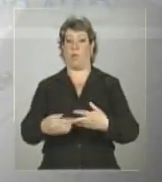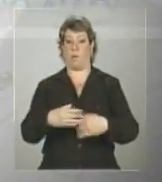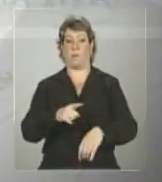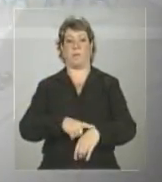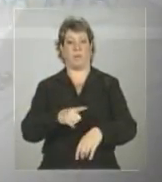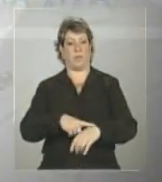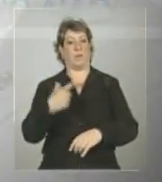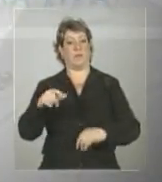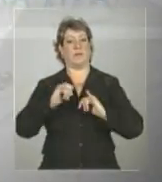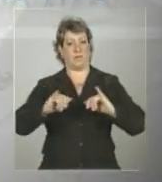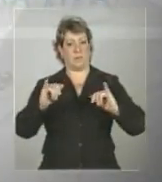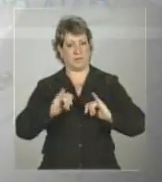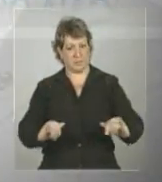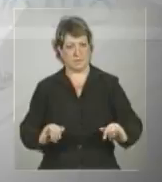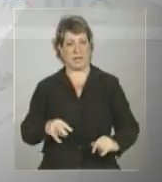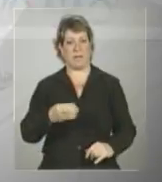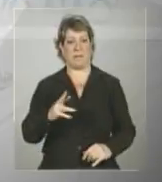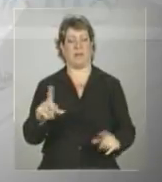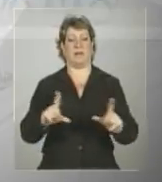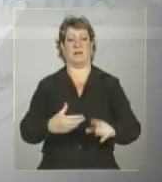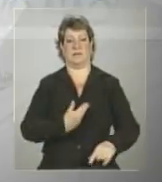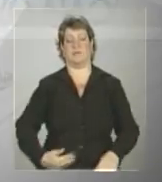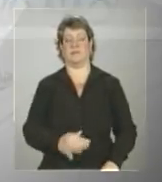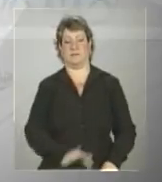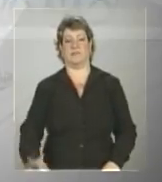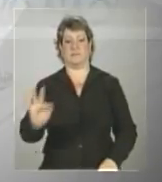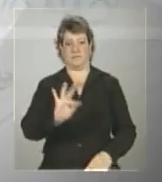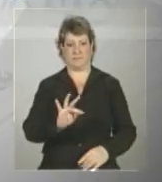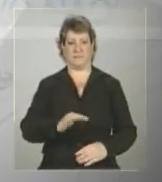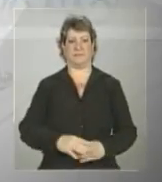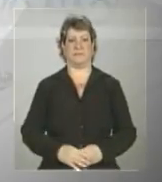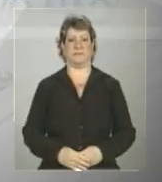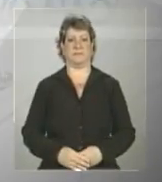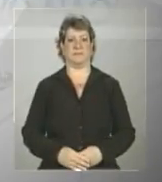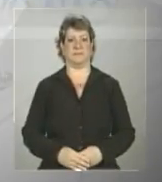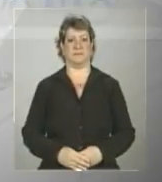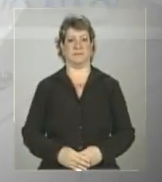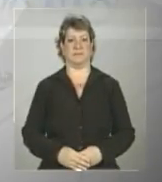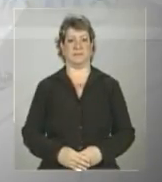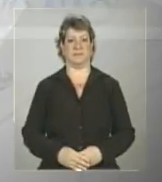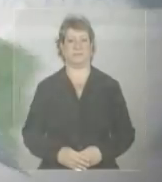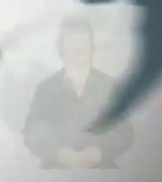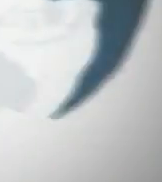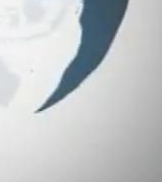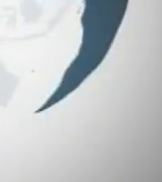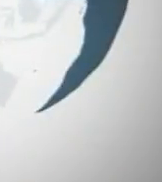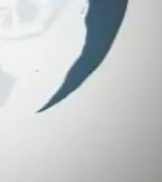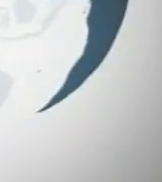qualquer momento com outras informações. NBR, a TV do Governo Federal. Música.